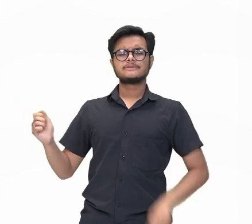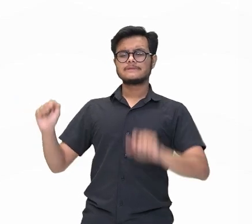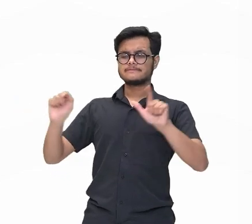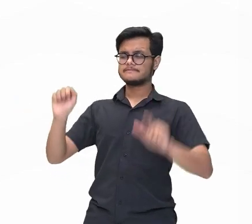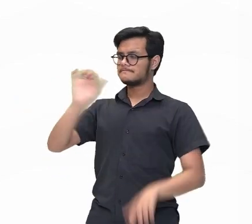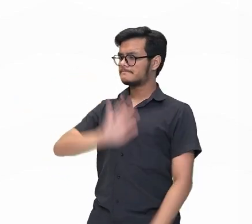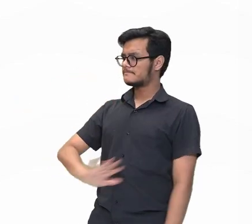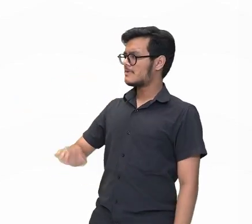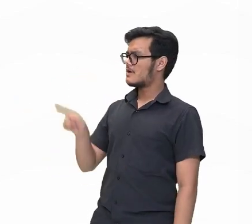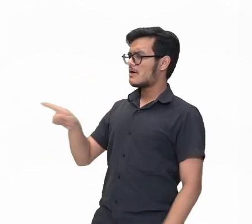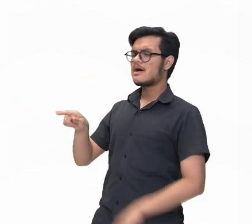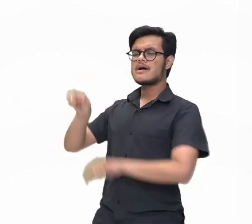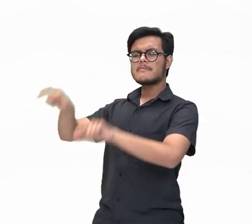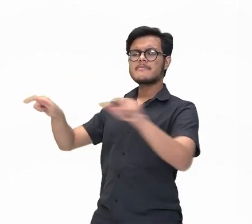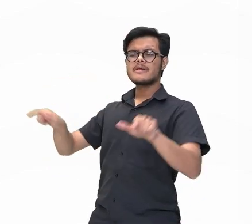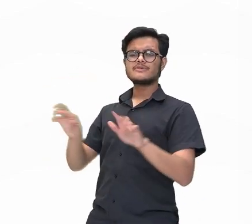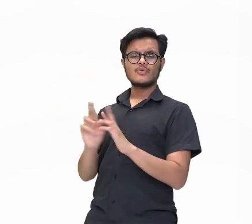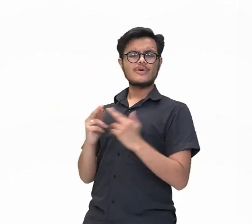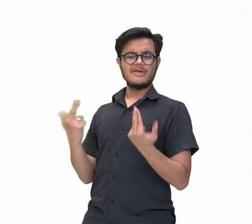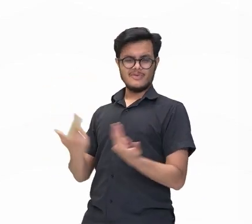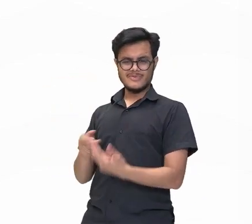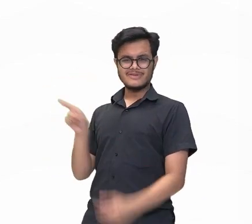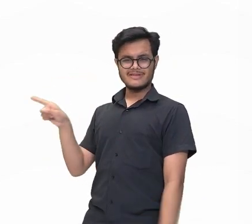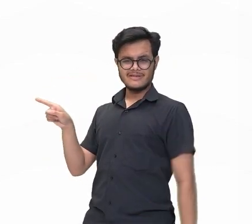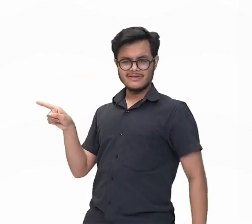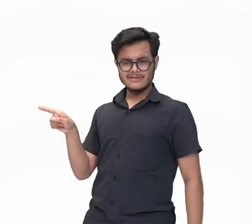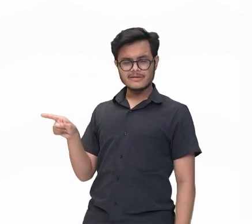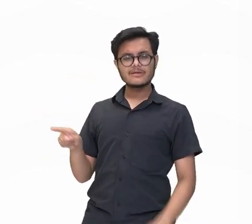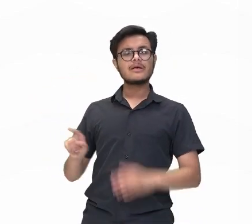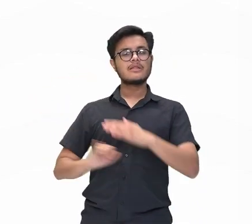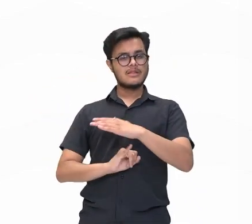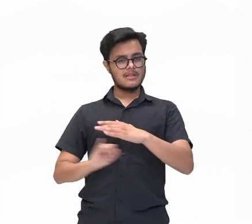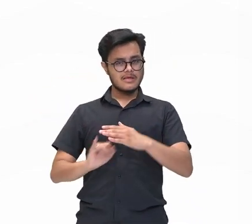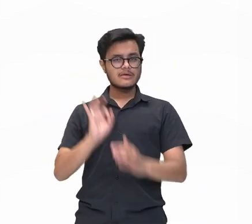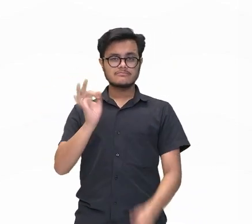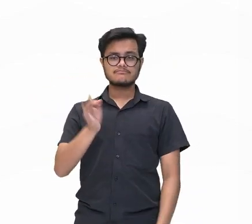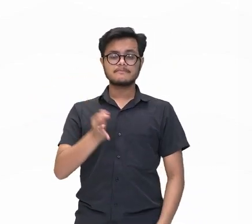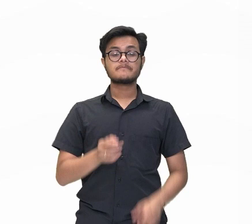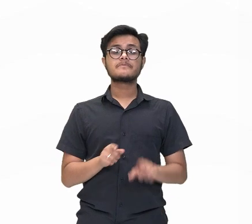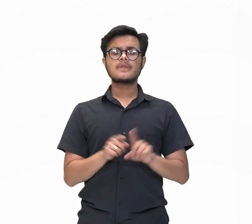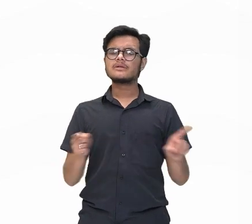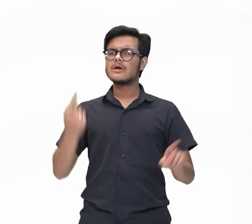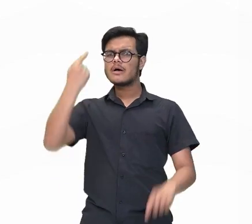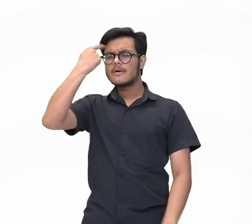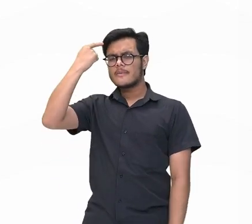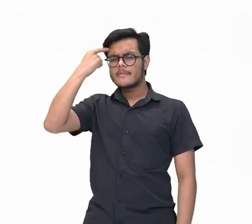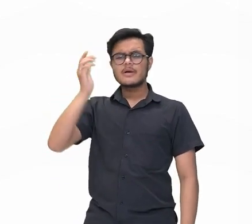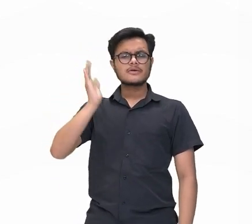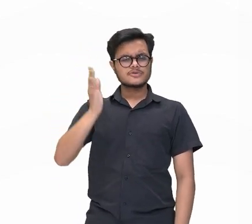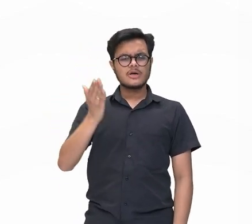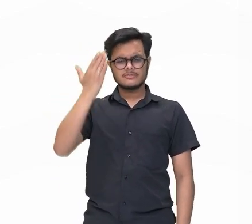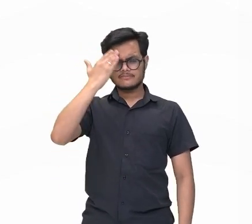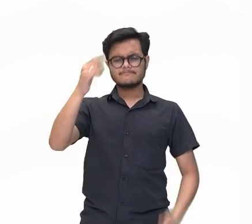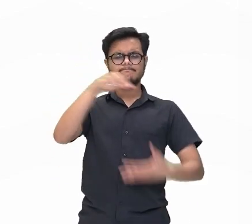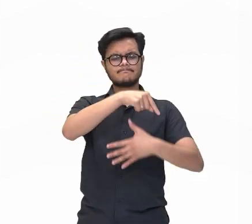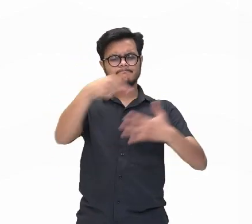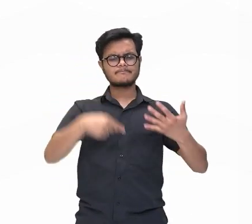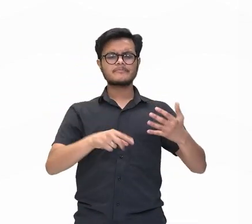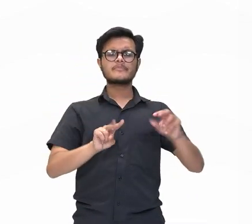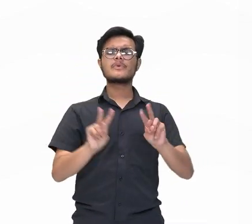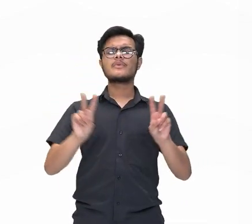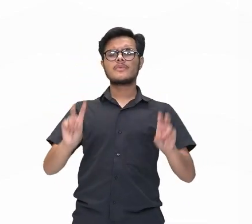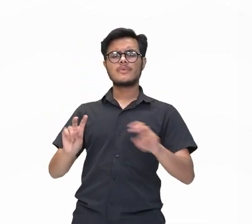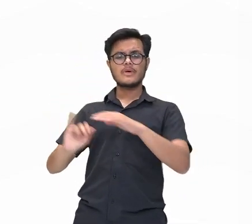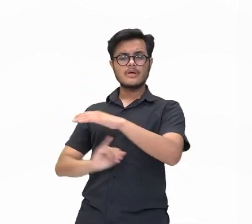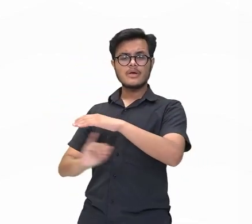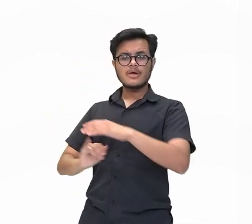mostra, né, mais ou menos o que seria uma reunião do Grêmio. E a partir daqui dessas ideias que nós vimos sobre o Grêmio Estudantil, nós